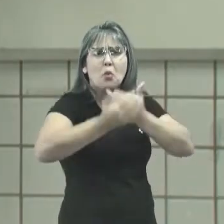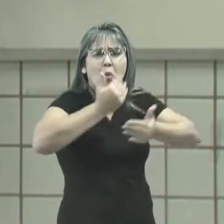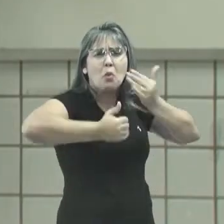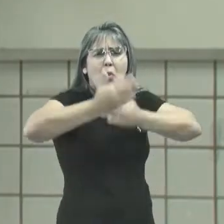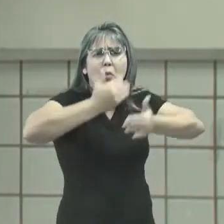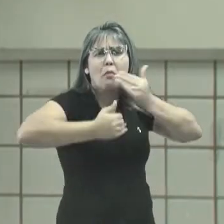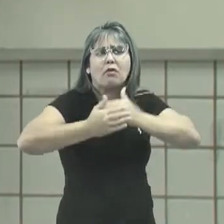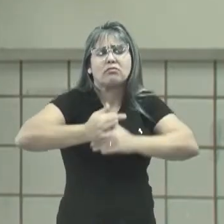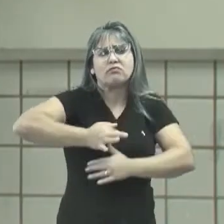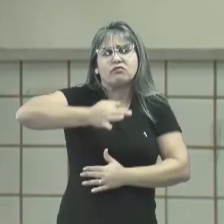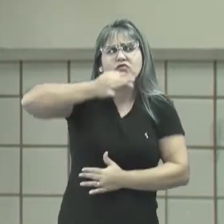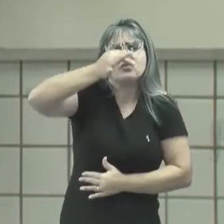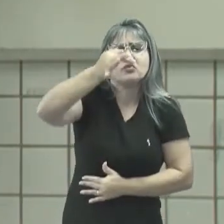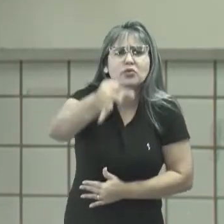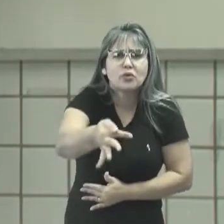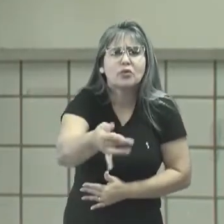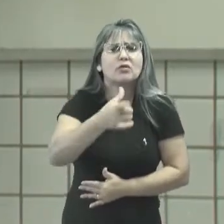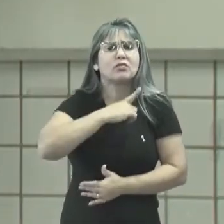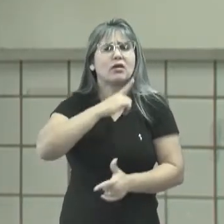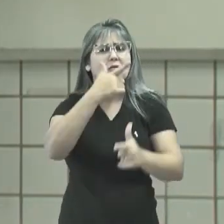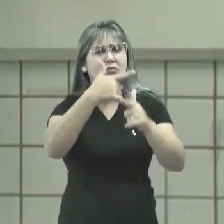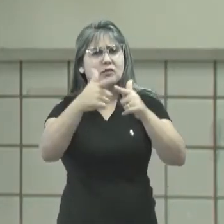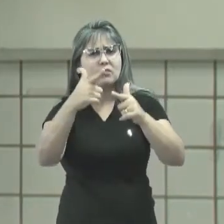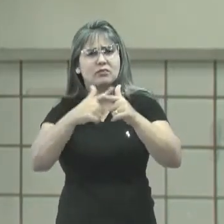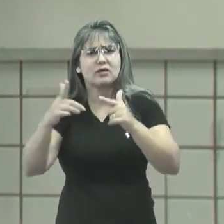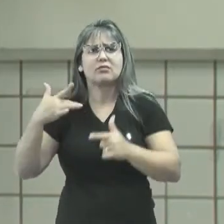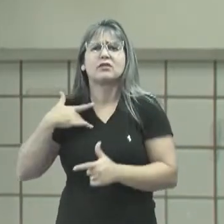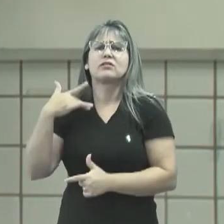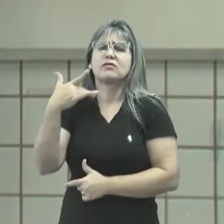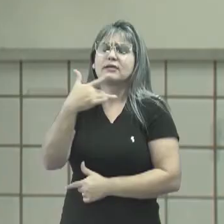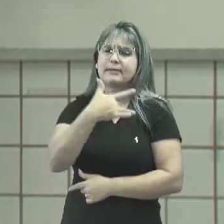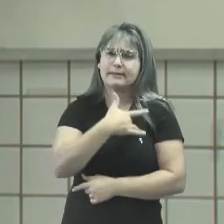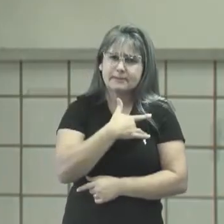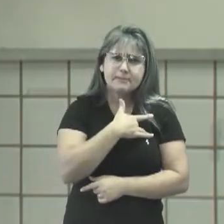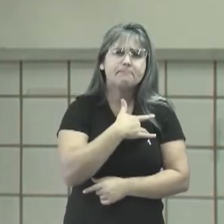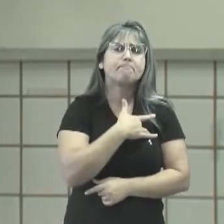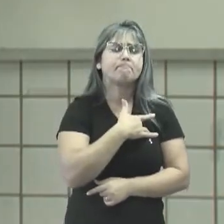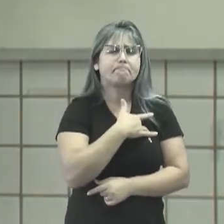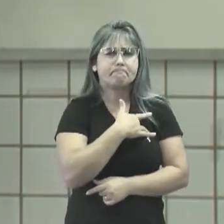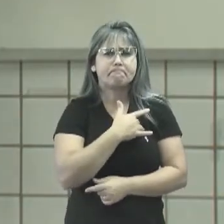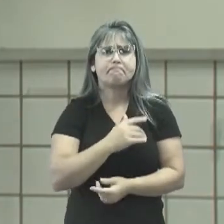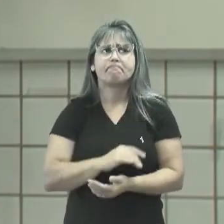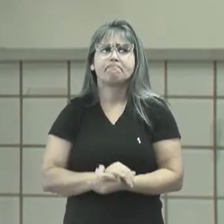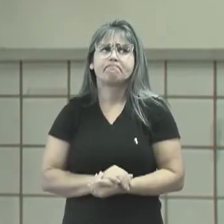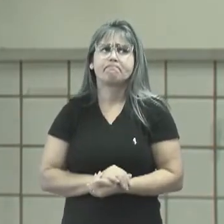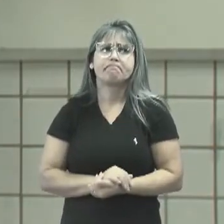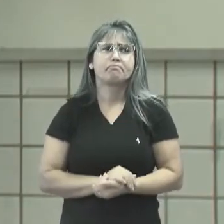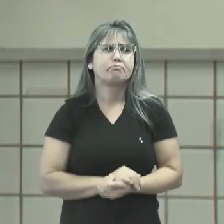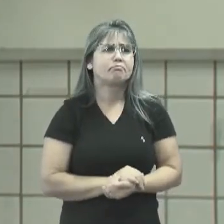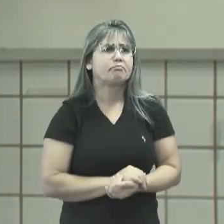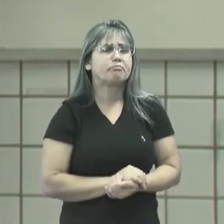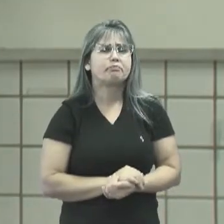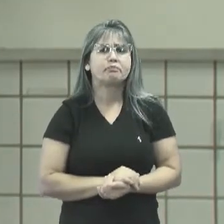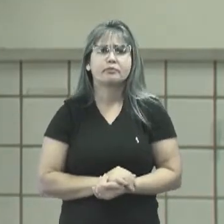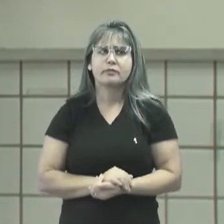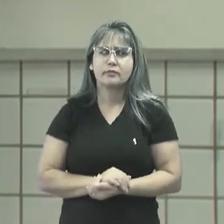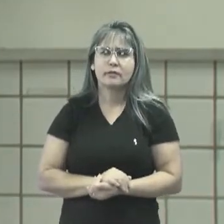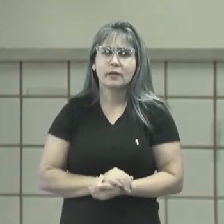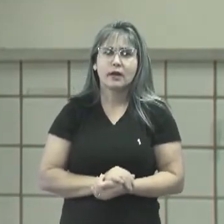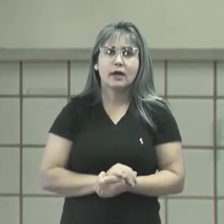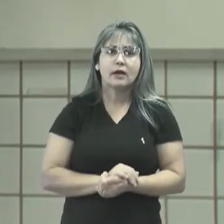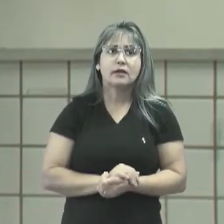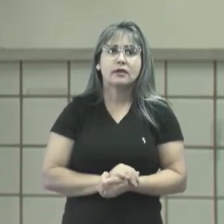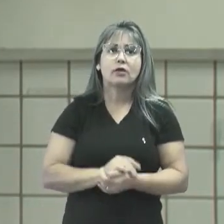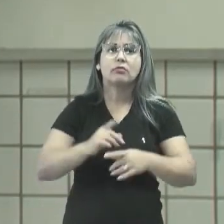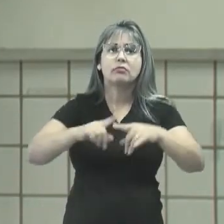sais minerais, como cálcio e assim por diante, tá bom, pessoal? Vamos lá. Os novos desafios, aqui